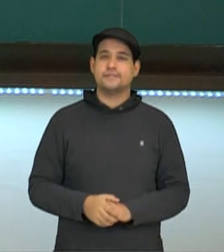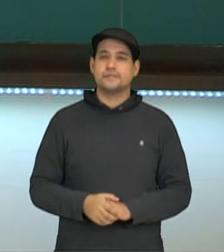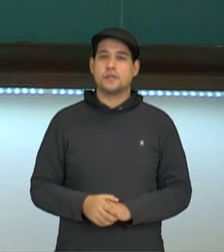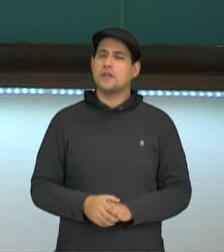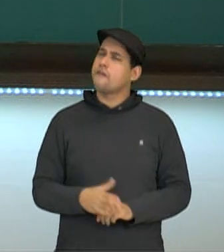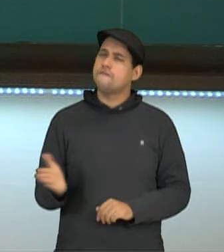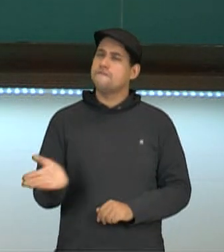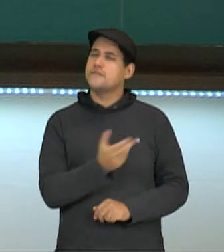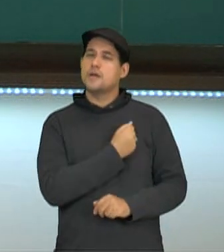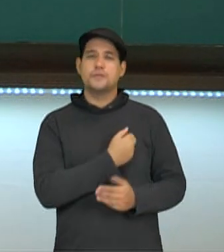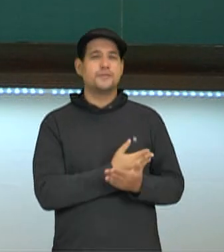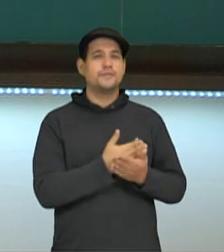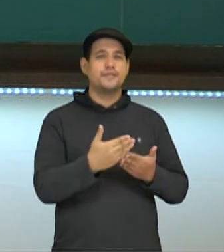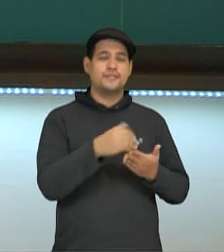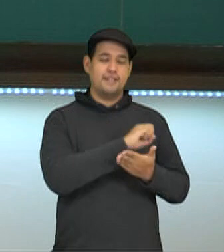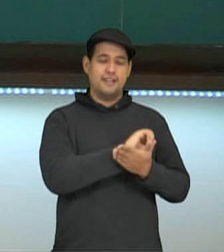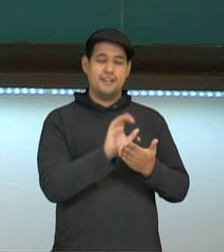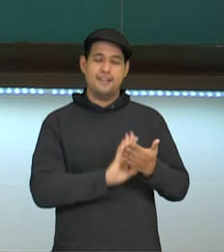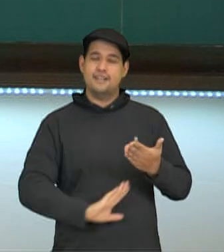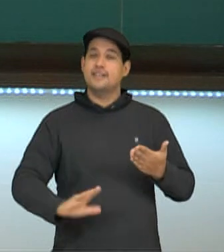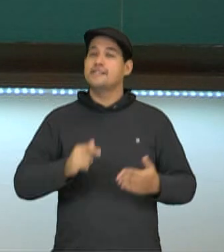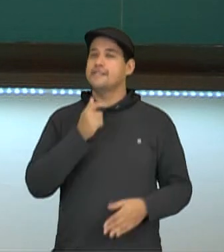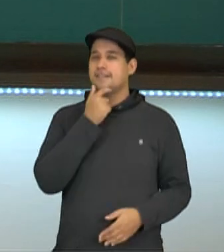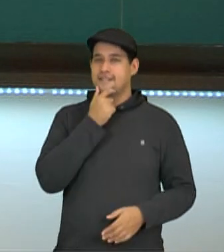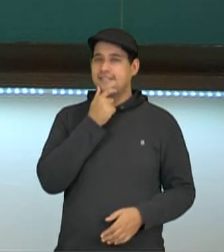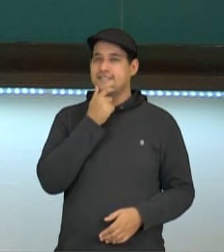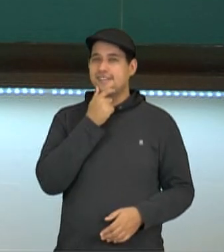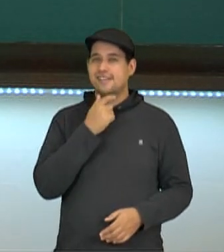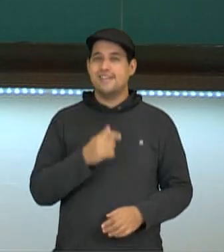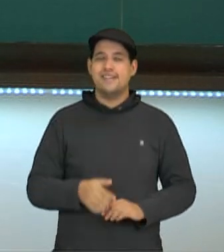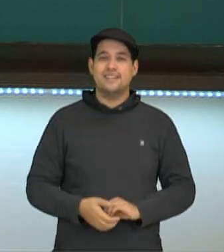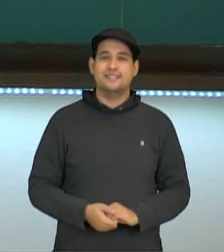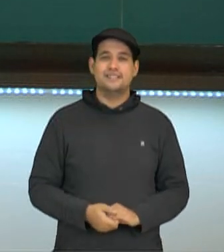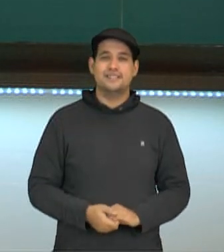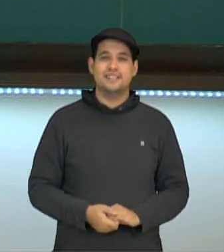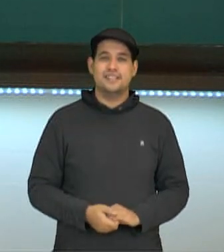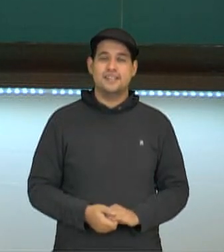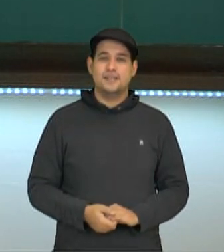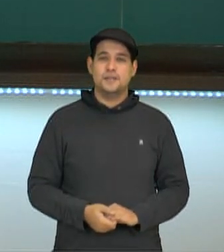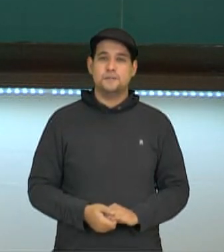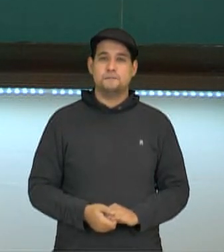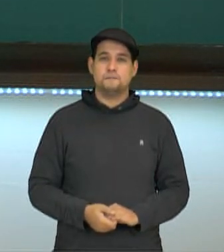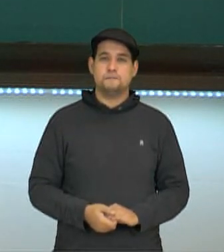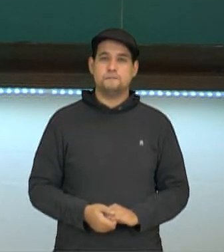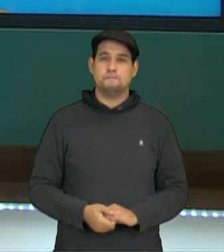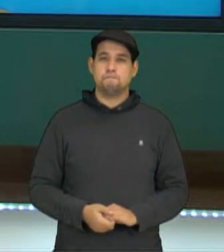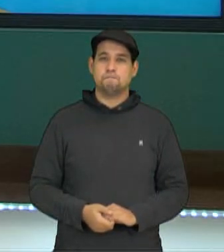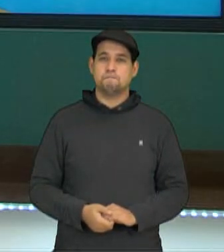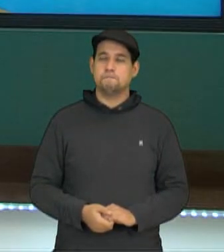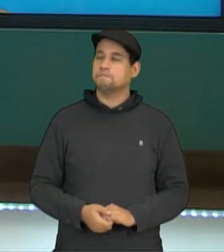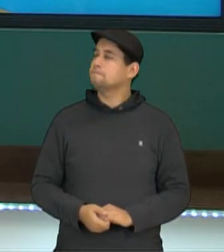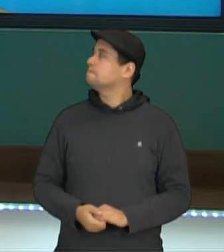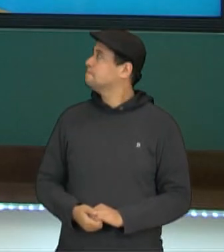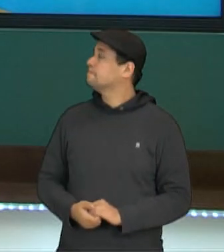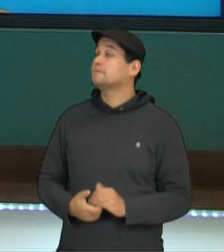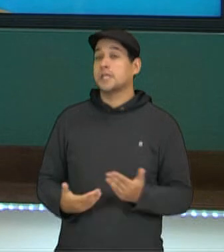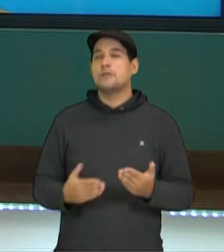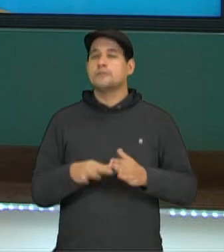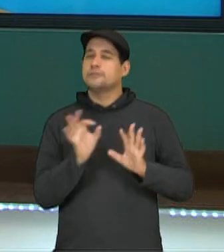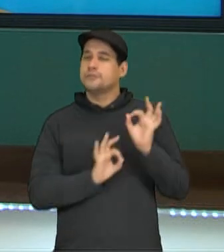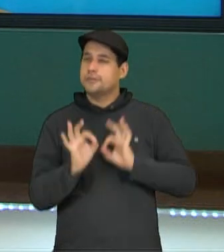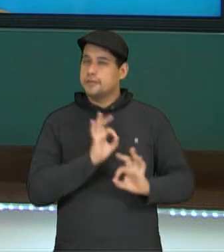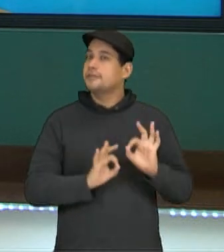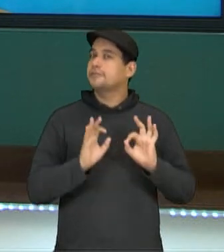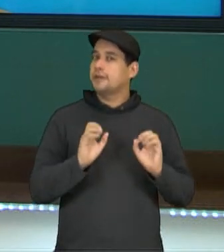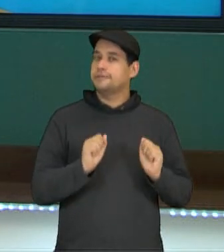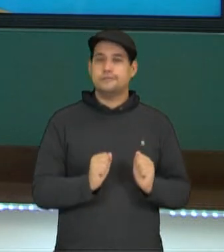let's start our English class. Bora iniciar aqui a nossa aula de inglês. So please, get ready, se preparem aí,